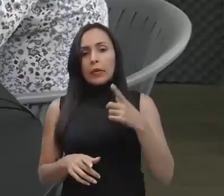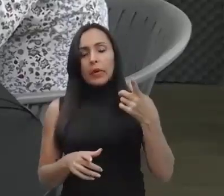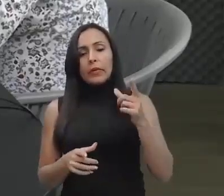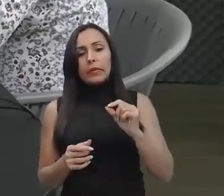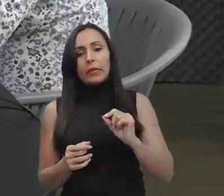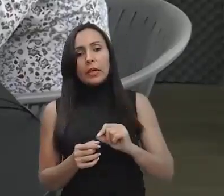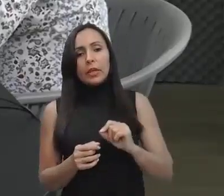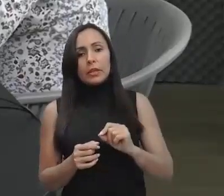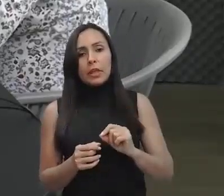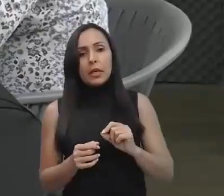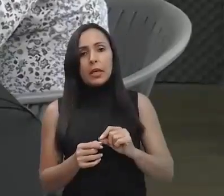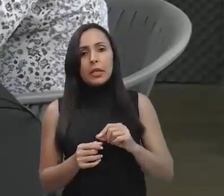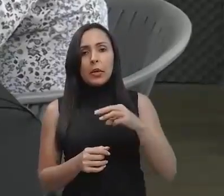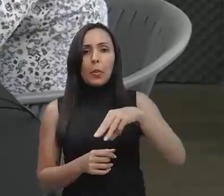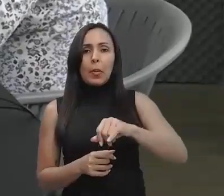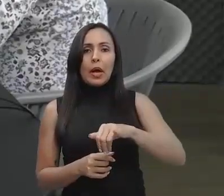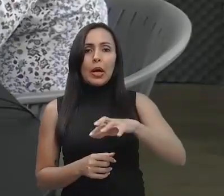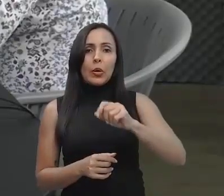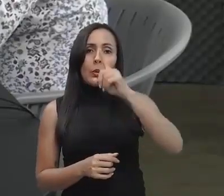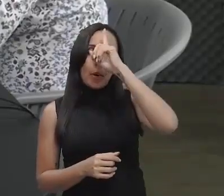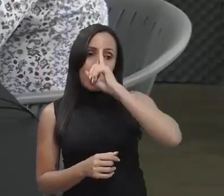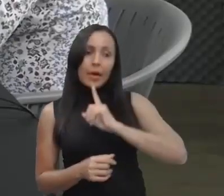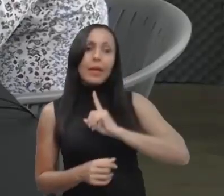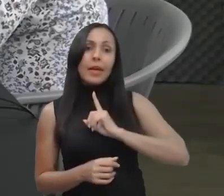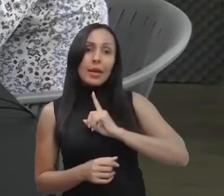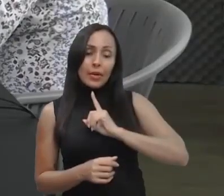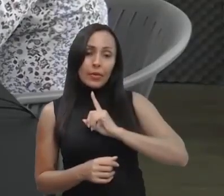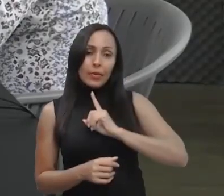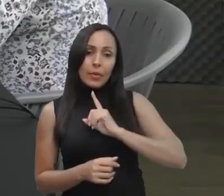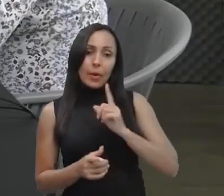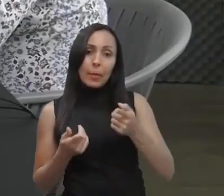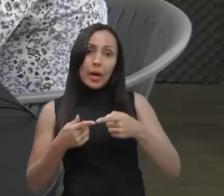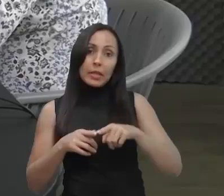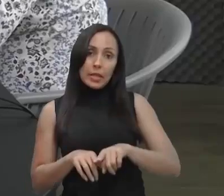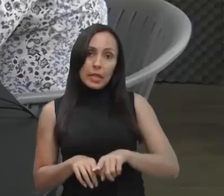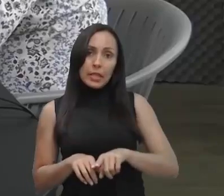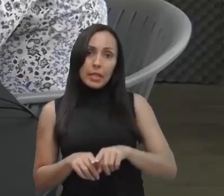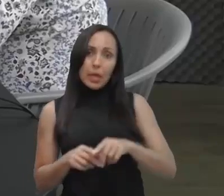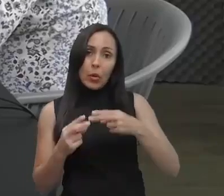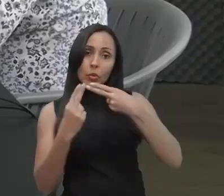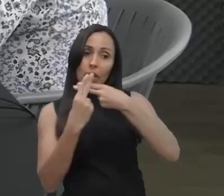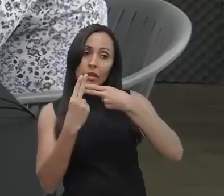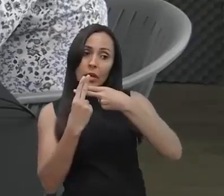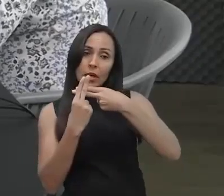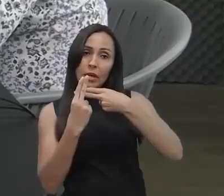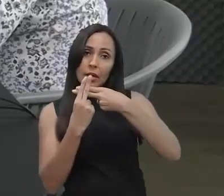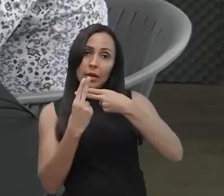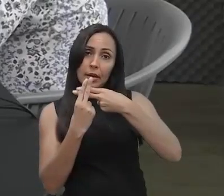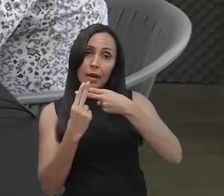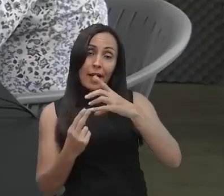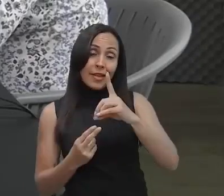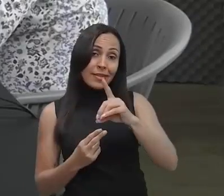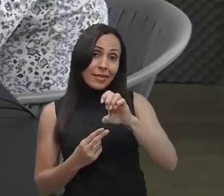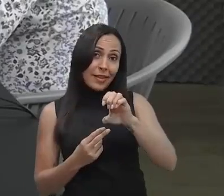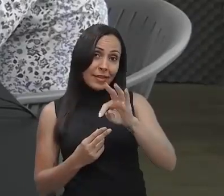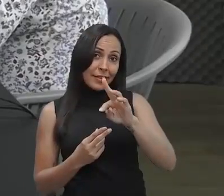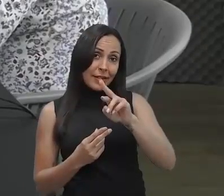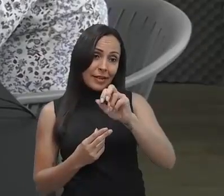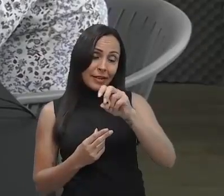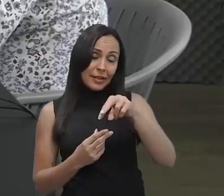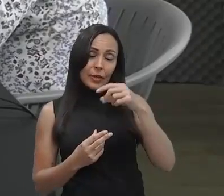amarelo que a gente já tá fazendo eh em parceria com o Detran Então as escolas da gente estão fazendo campanhas de de